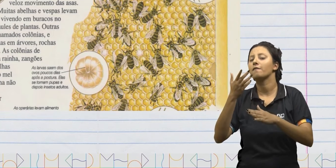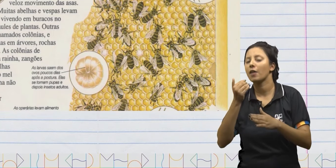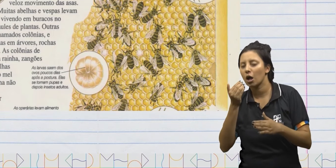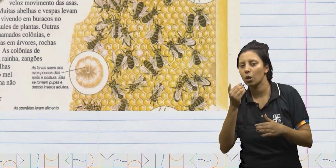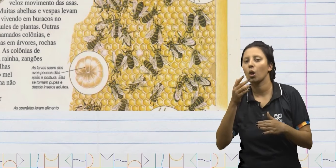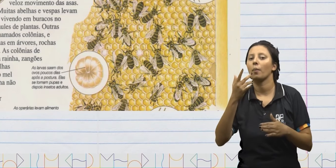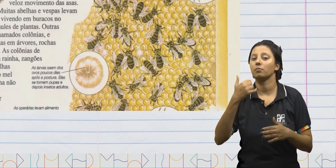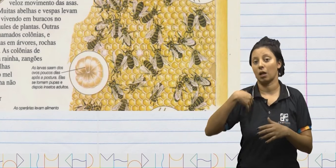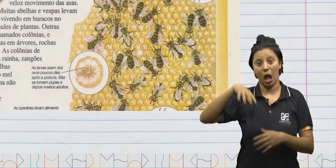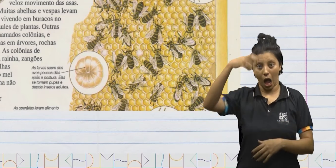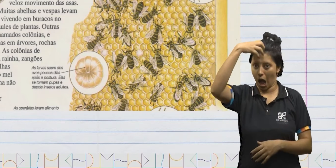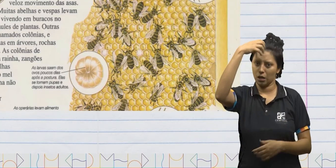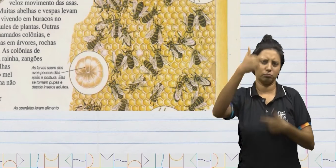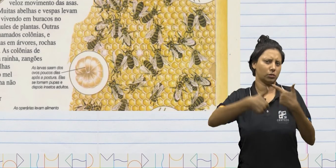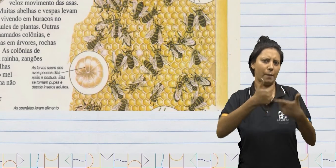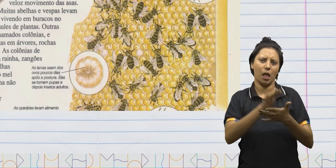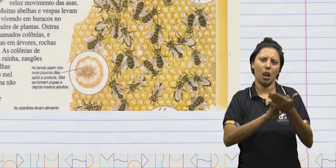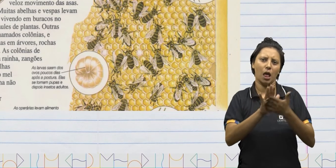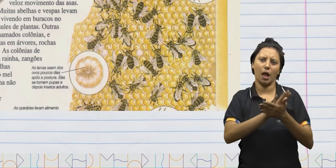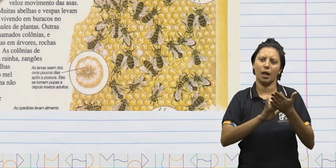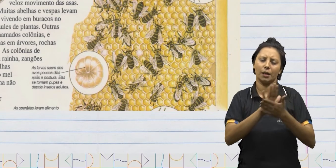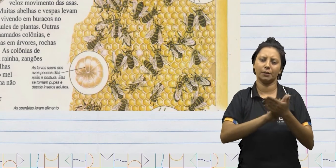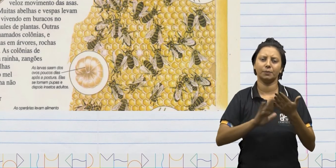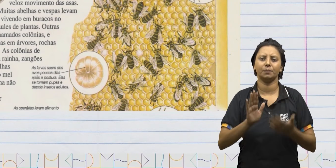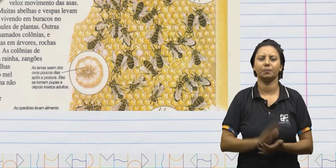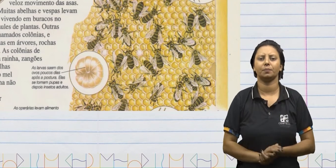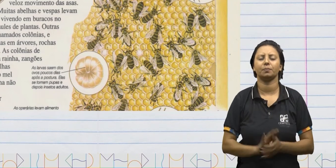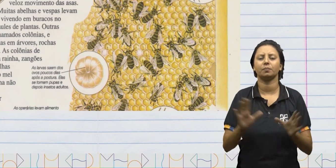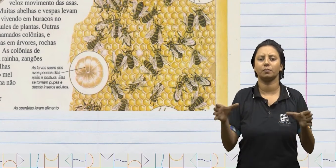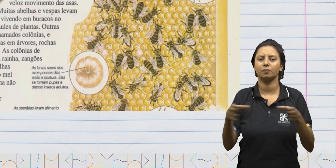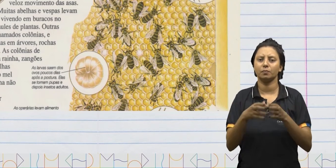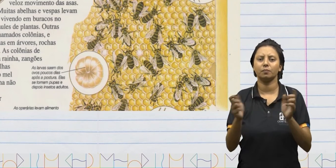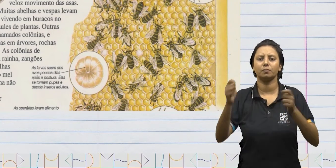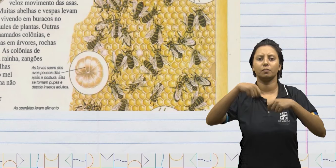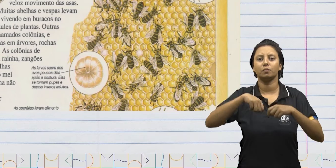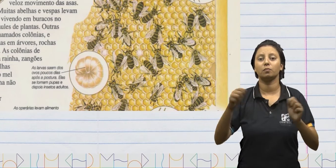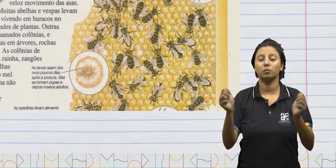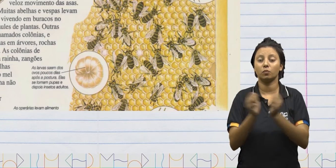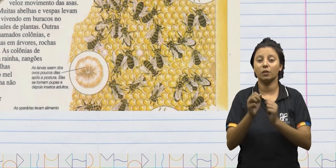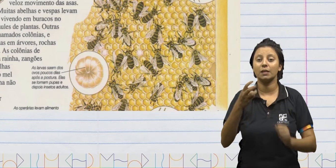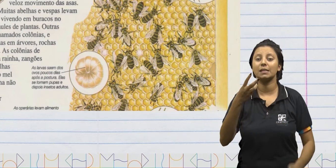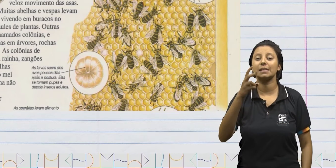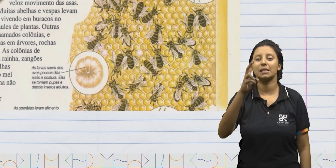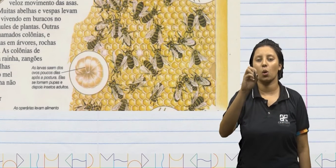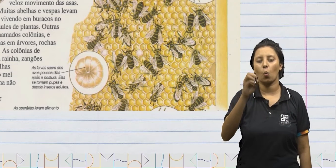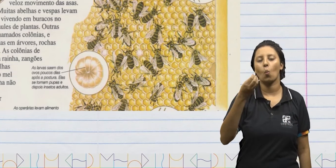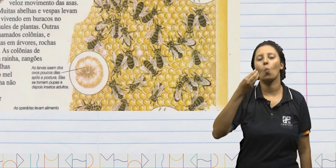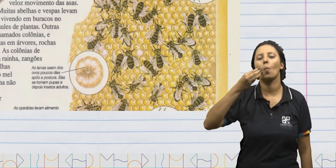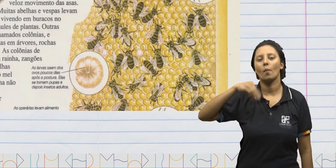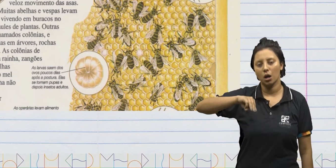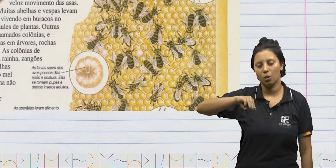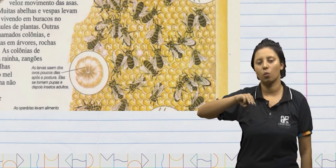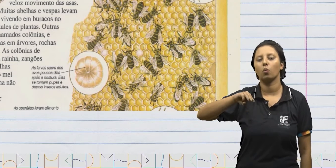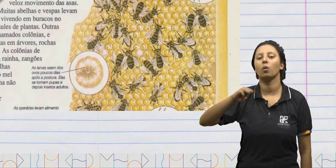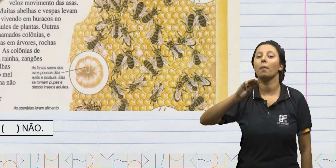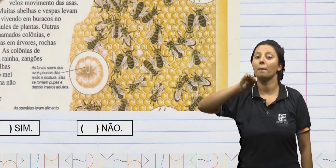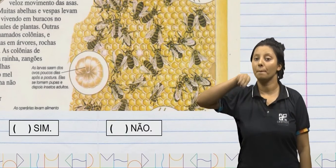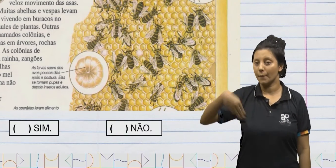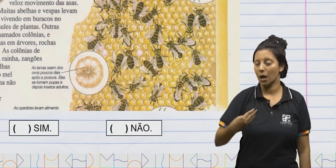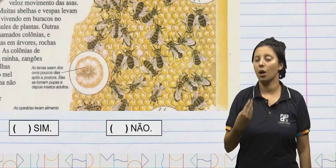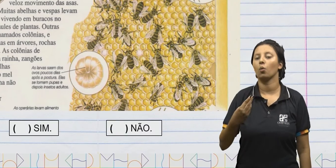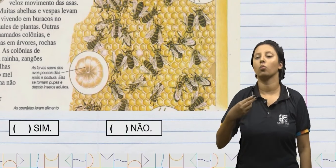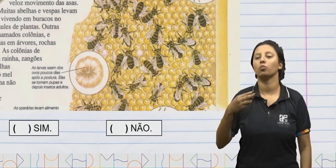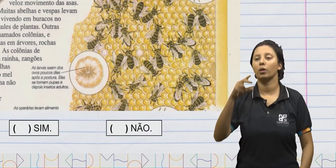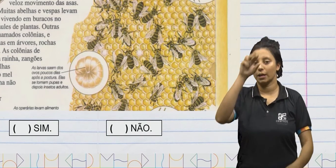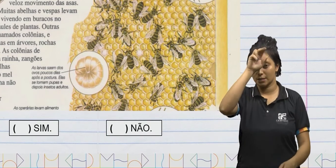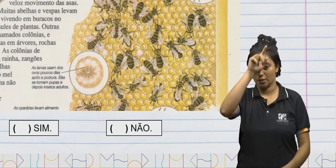não trabalha, só põe ovos. Uma colônia pode reunir até 50 mil insetos. E aí, esse